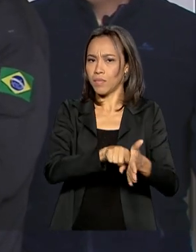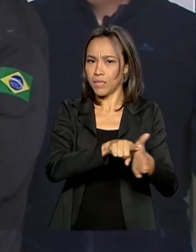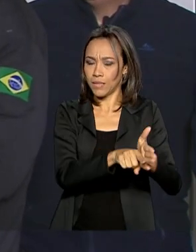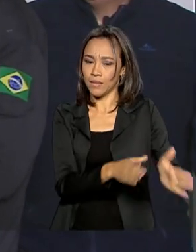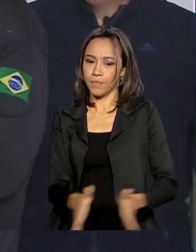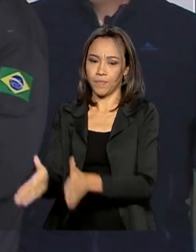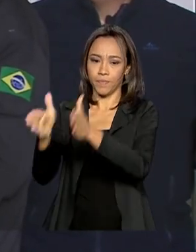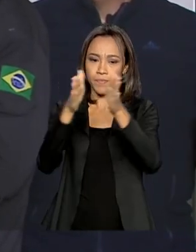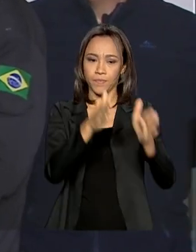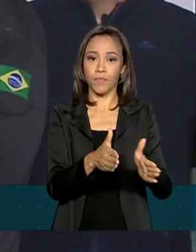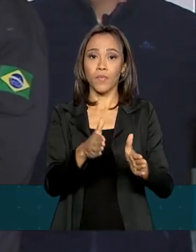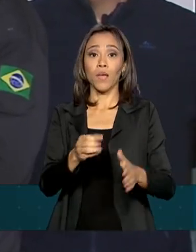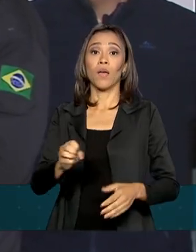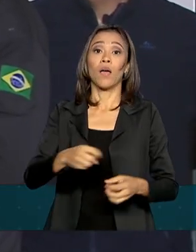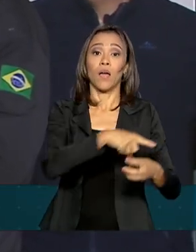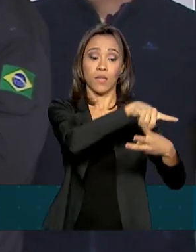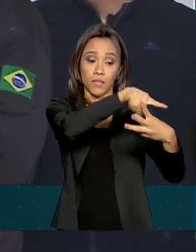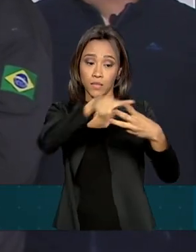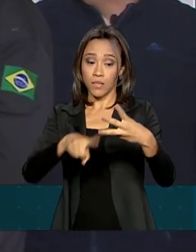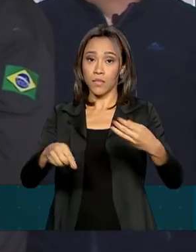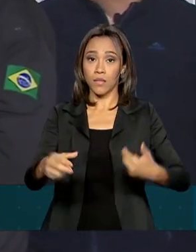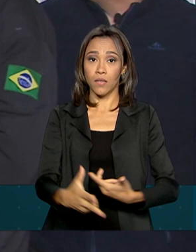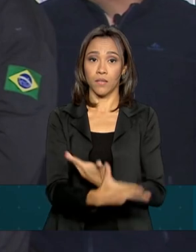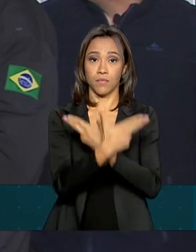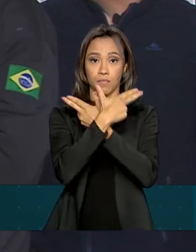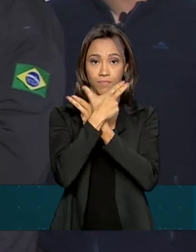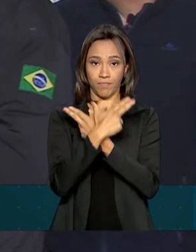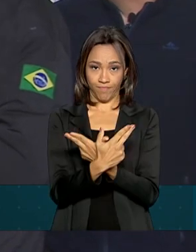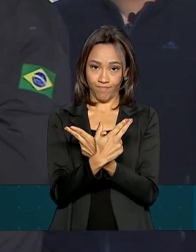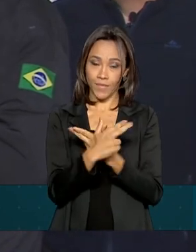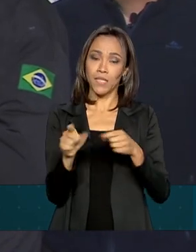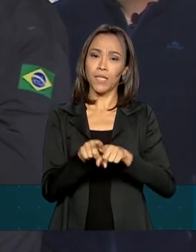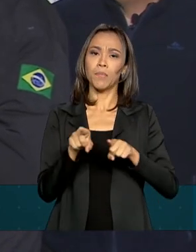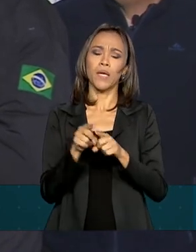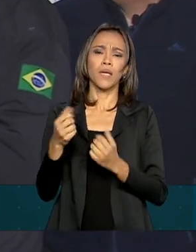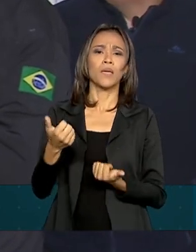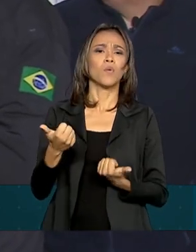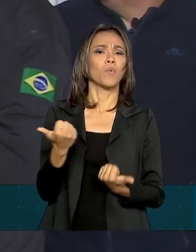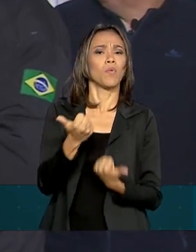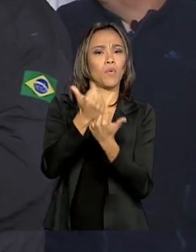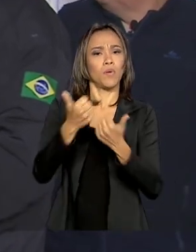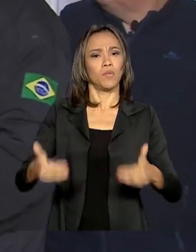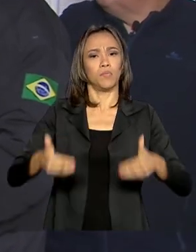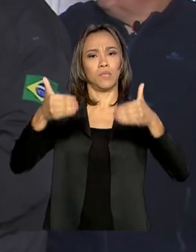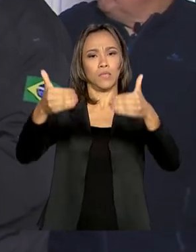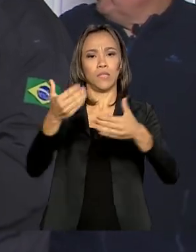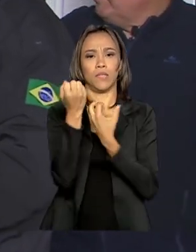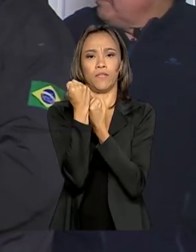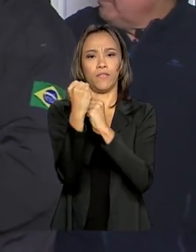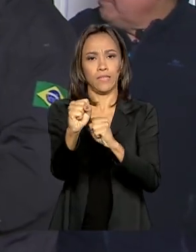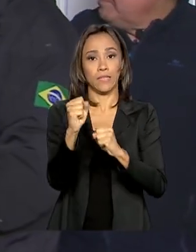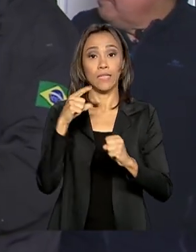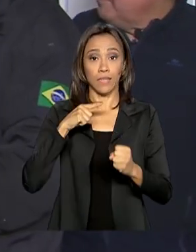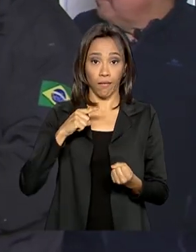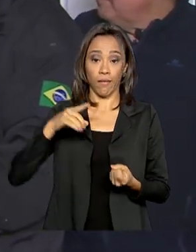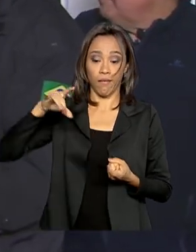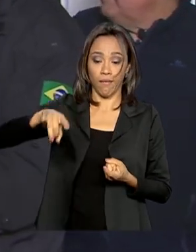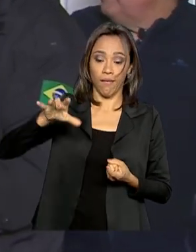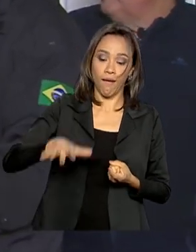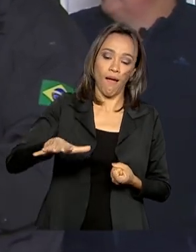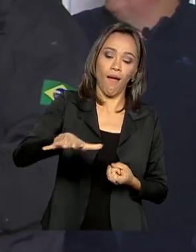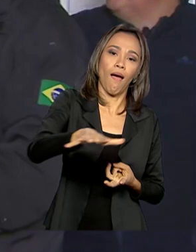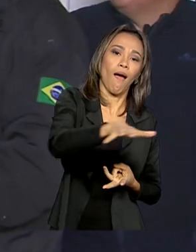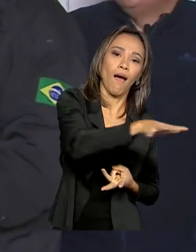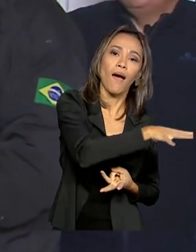Forças Armadas e o nosso Ministério da Defesa, todos eles, têm as suas áreas específicas voltadas para essa atividade